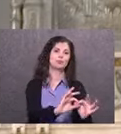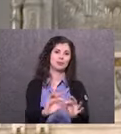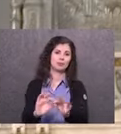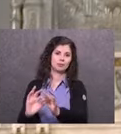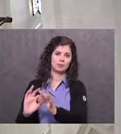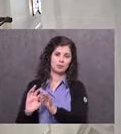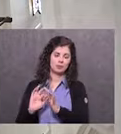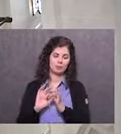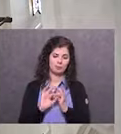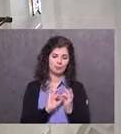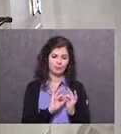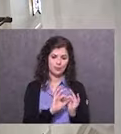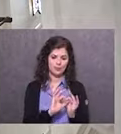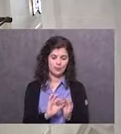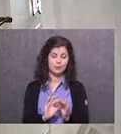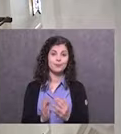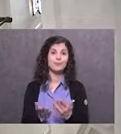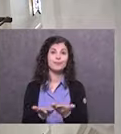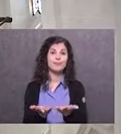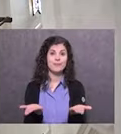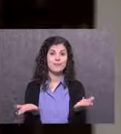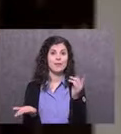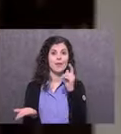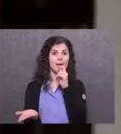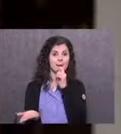Espírito Santo.